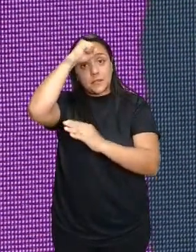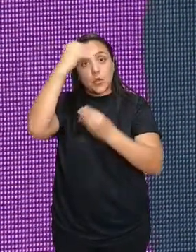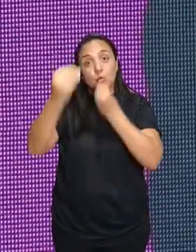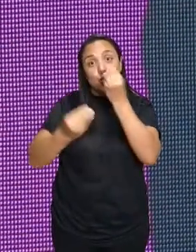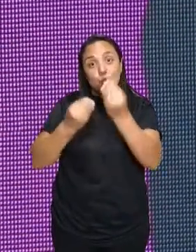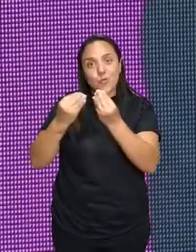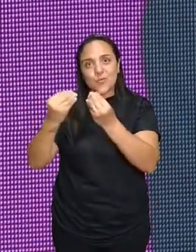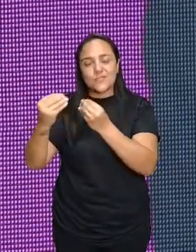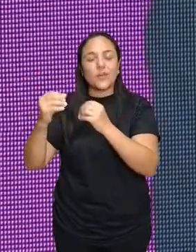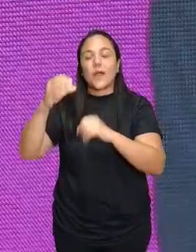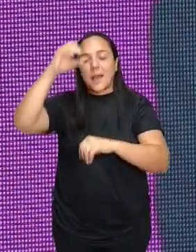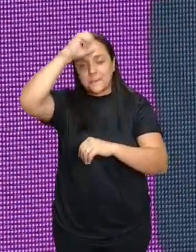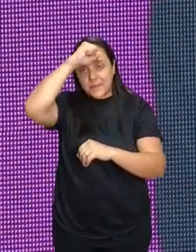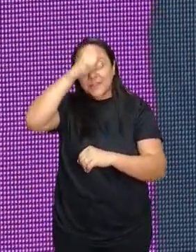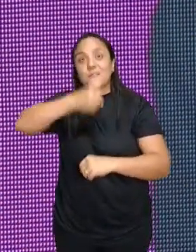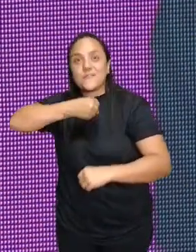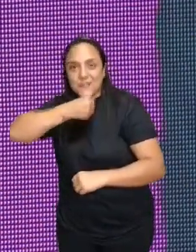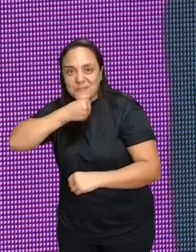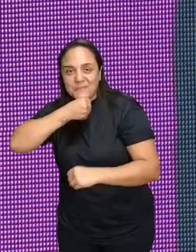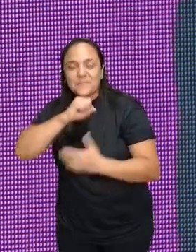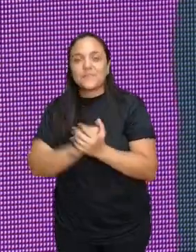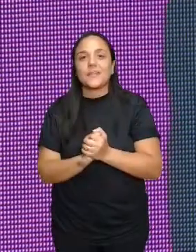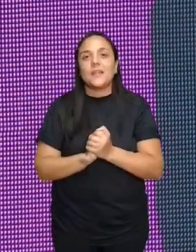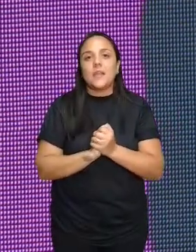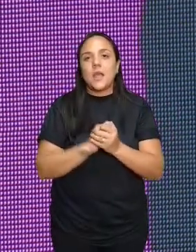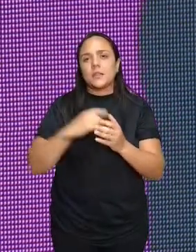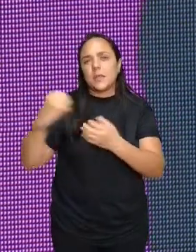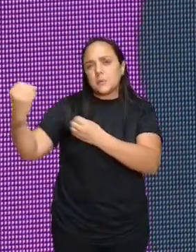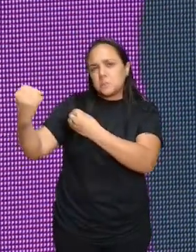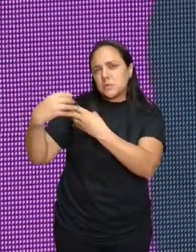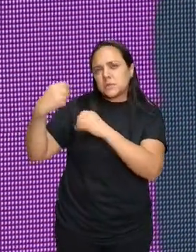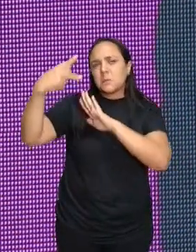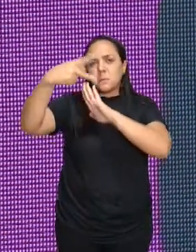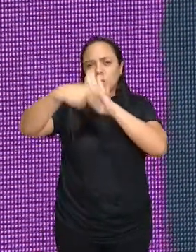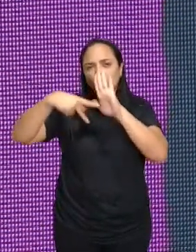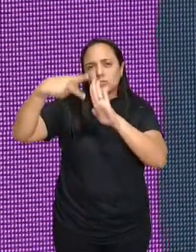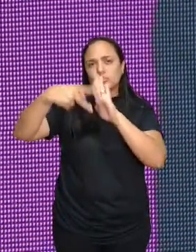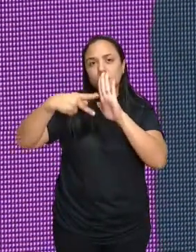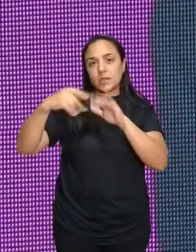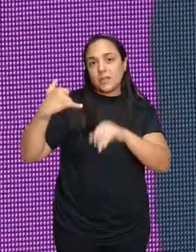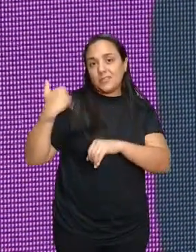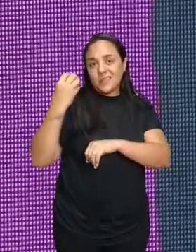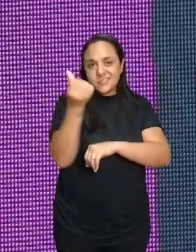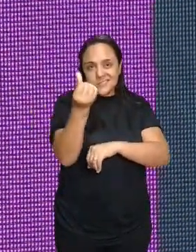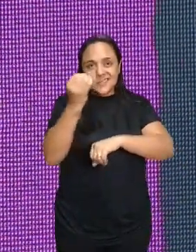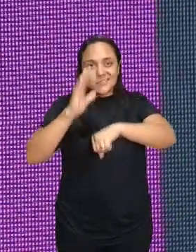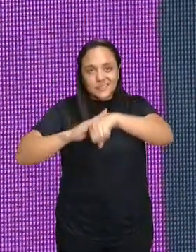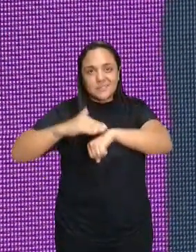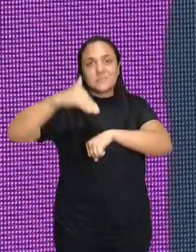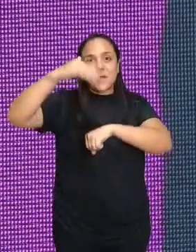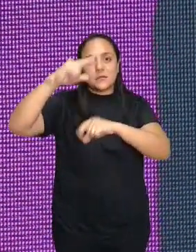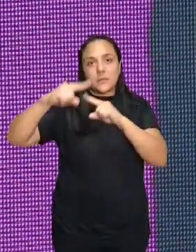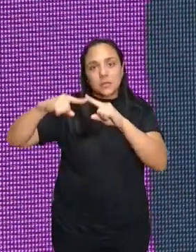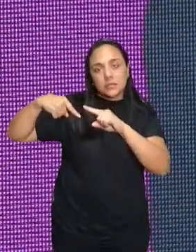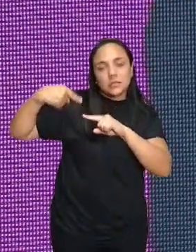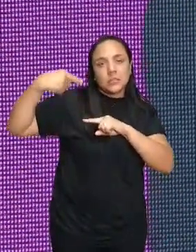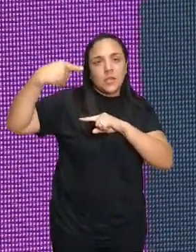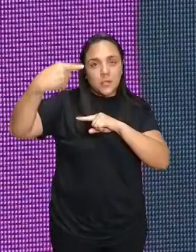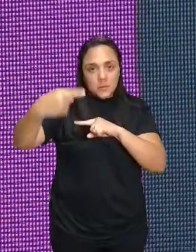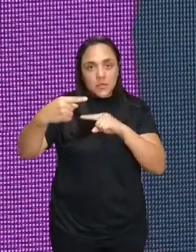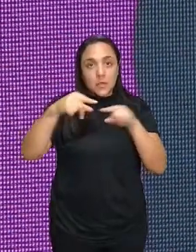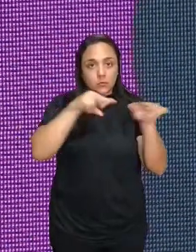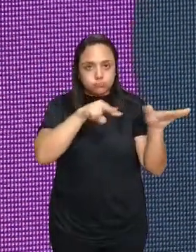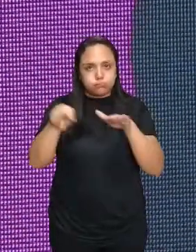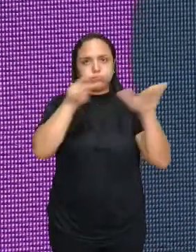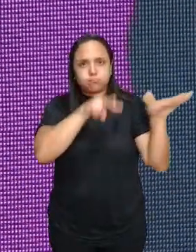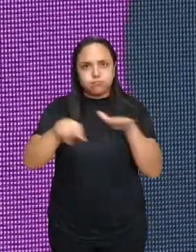E é um projeto muito legal, porque a gente dá letramento digital para senhoras acima de 60 anos e depois de elas passarem por 6 semanas de